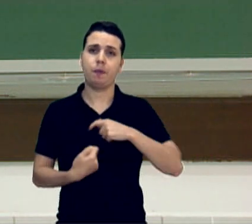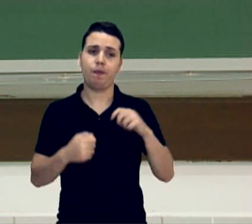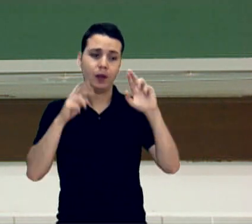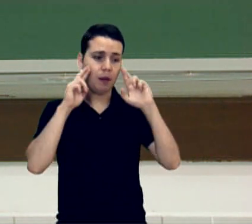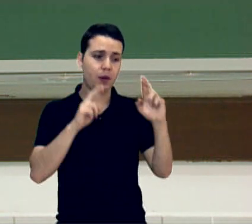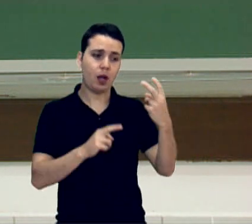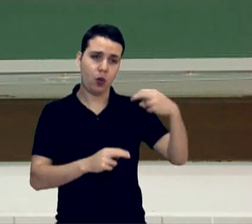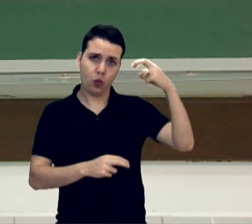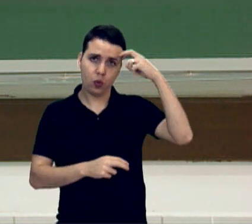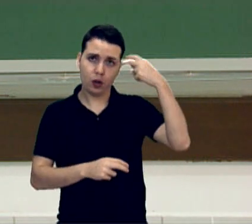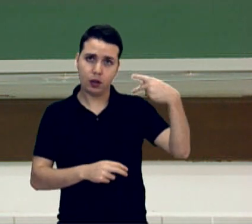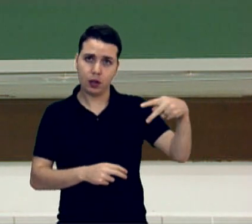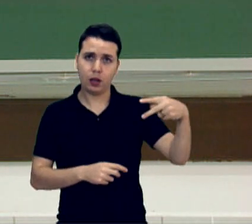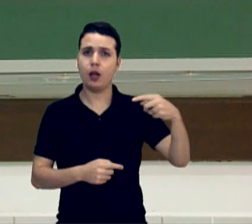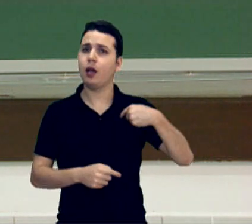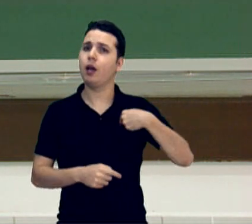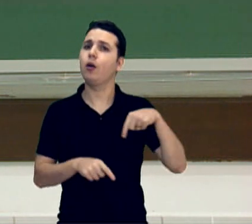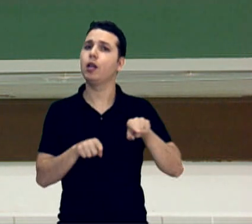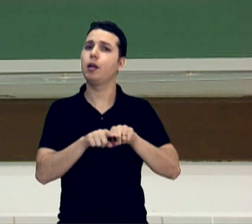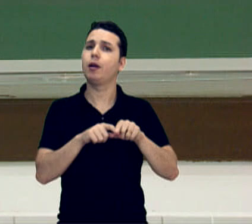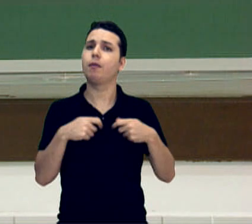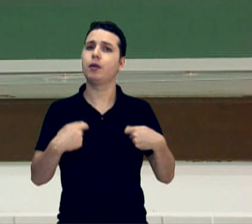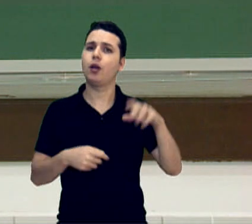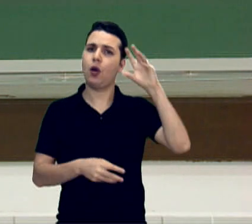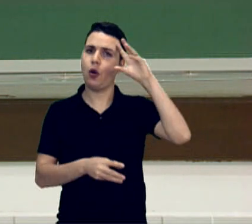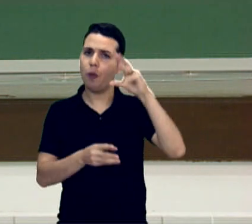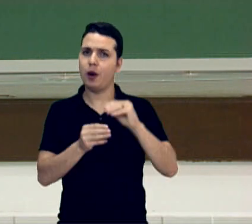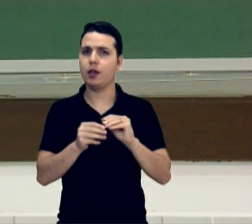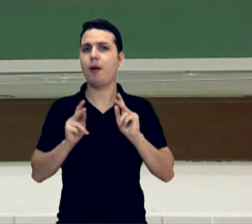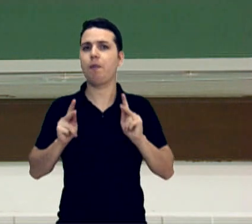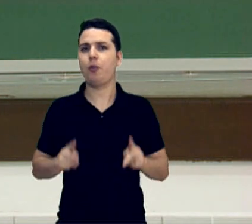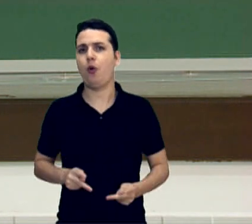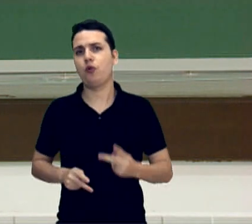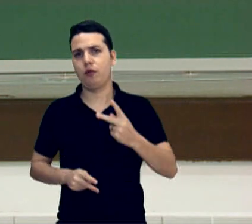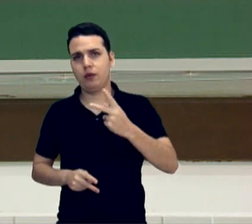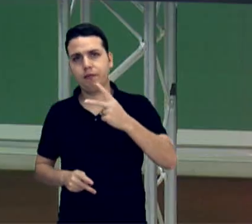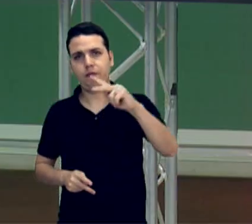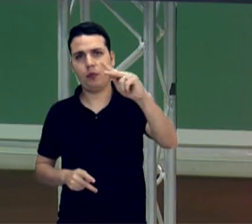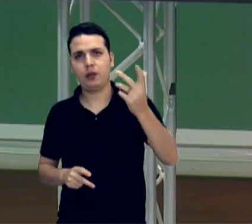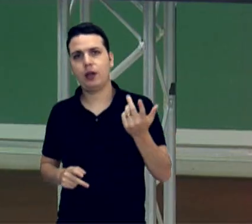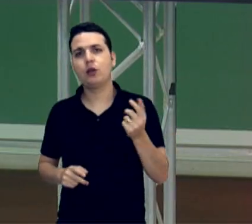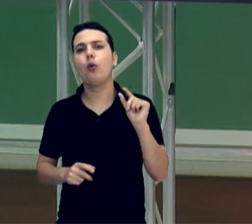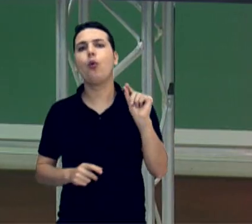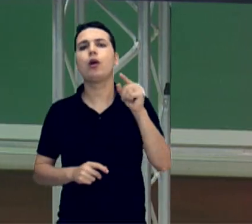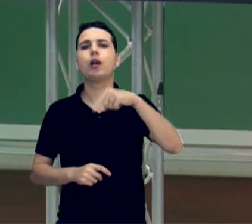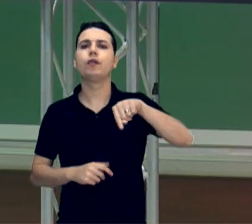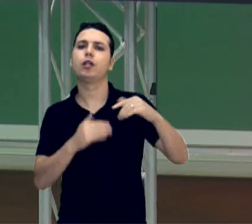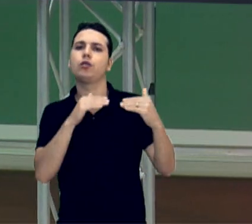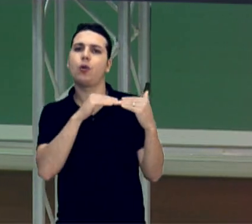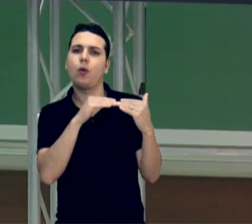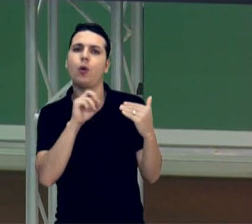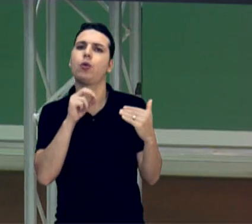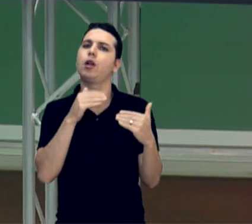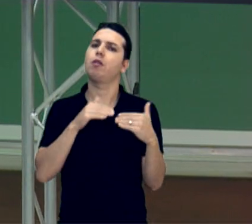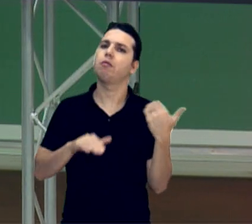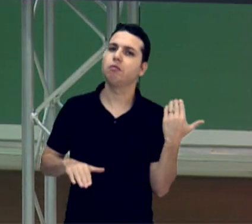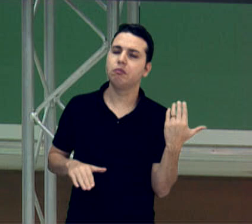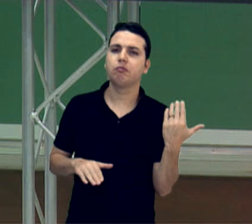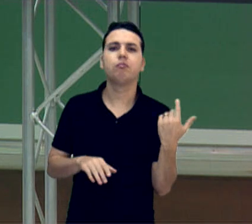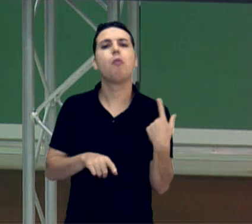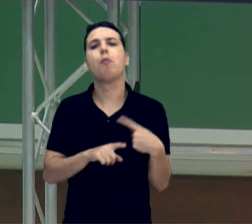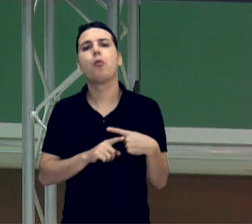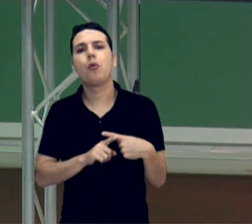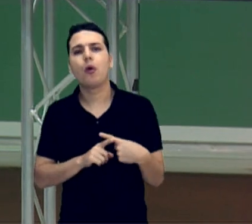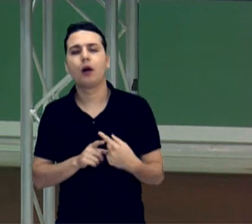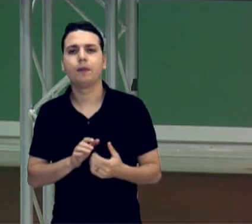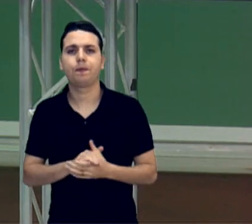cultura deles, eu também tenho que entender o posicionamento de vocês. O que vocês concordam, por que discordam,